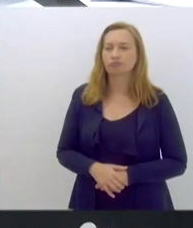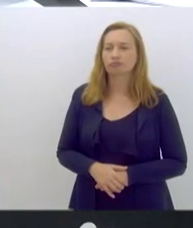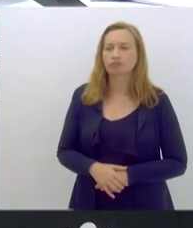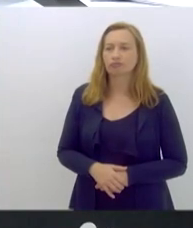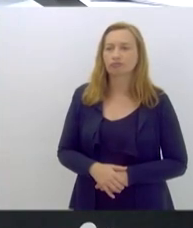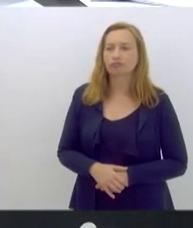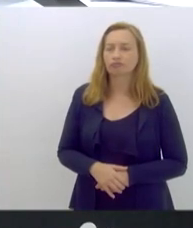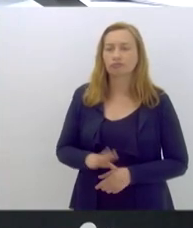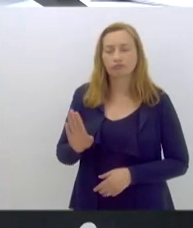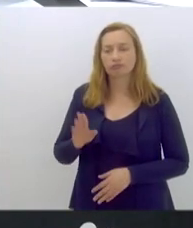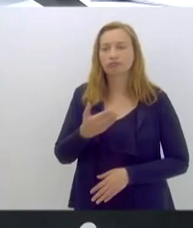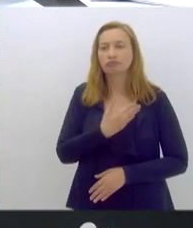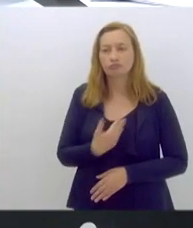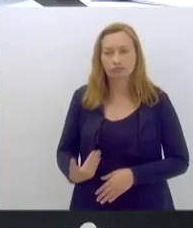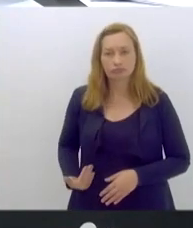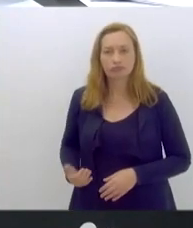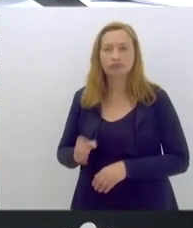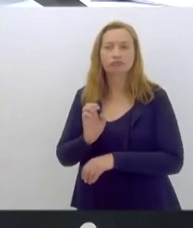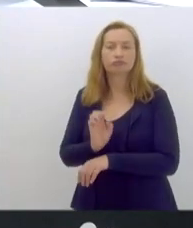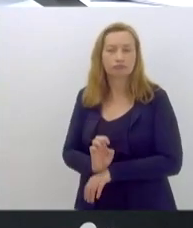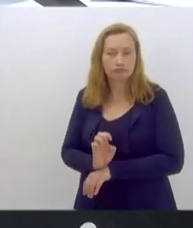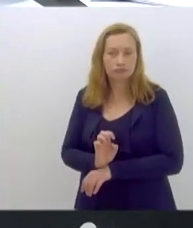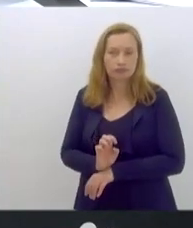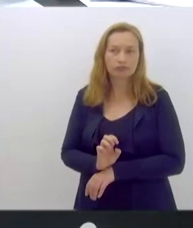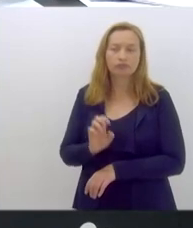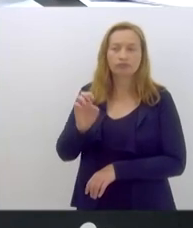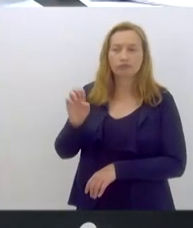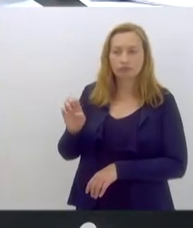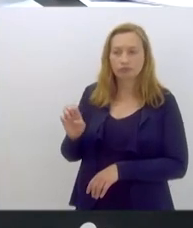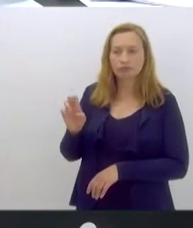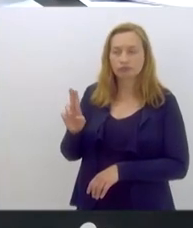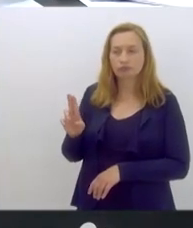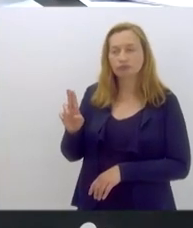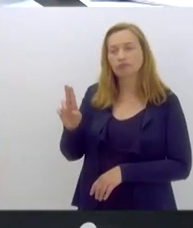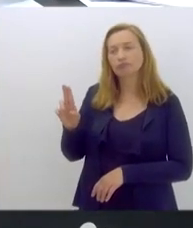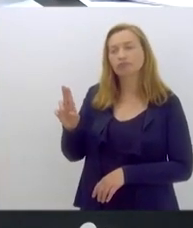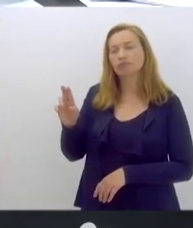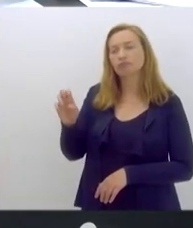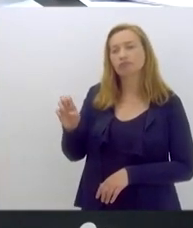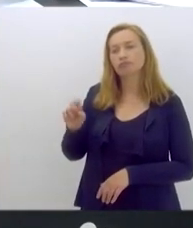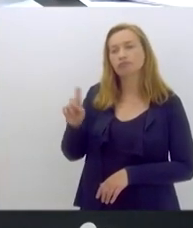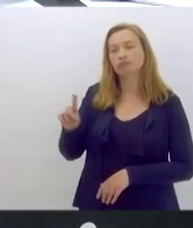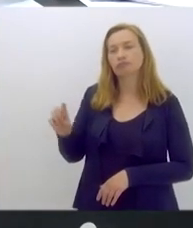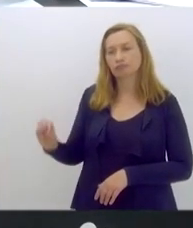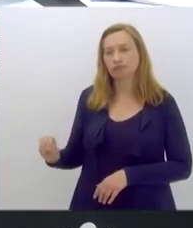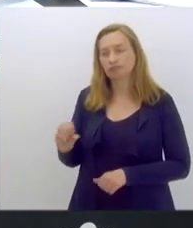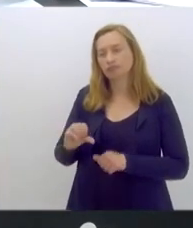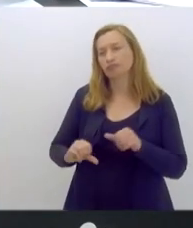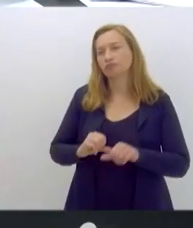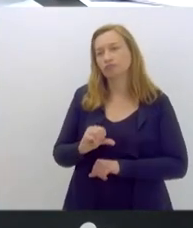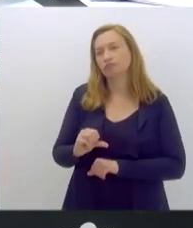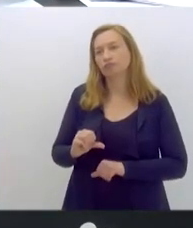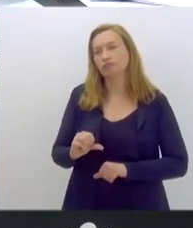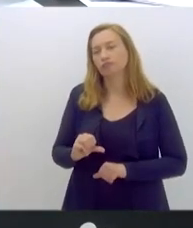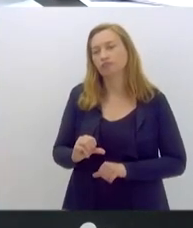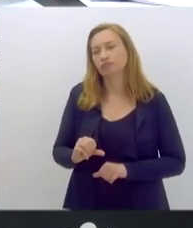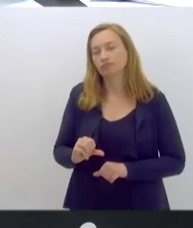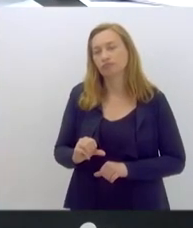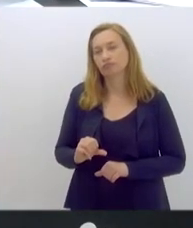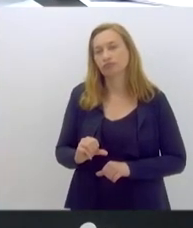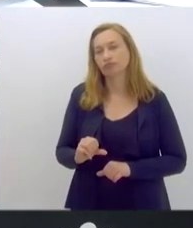o governo do estado extinguiu o Enzo e transformou o Êxodo num Campos da